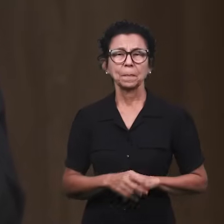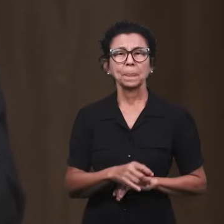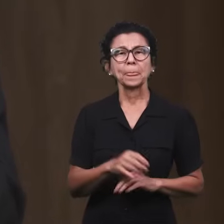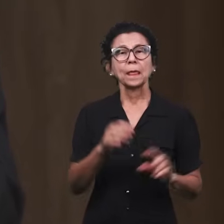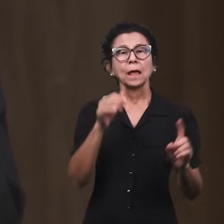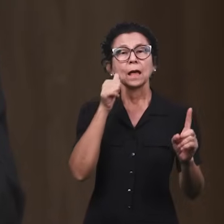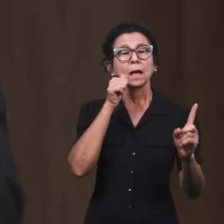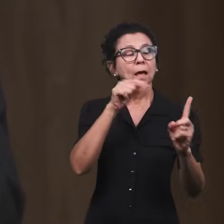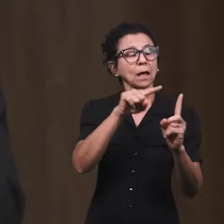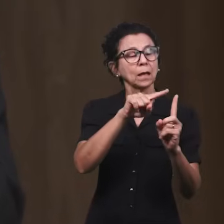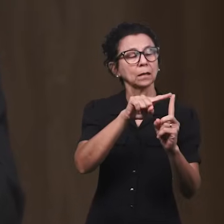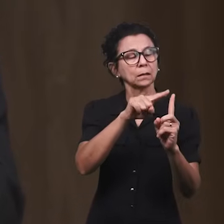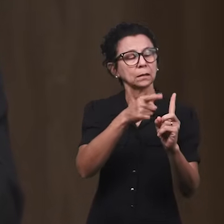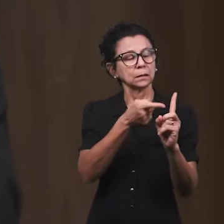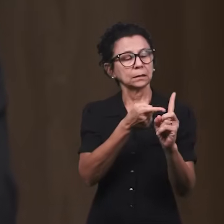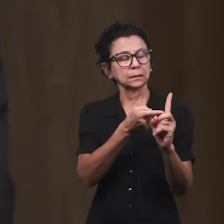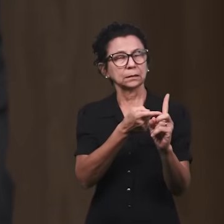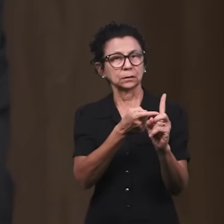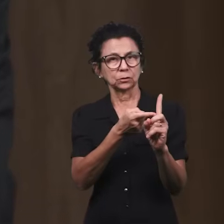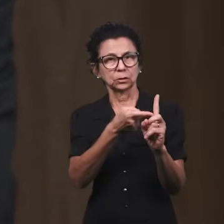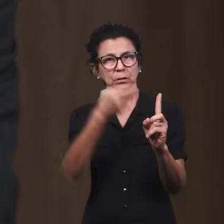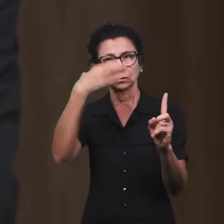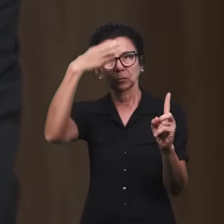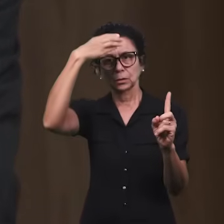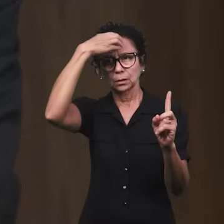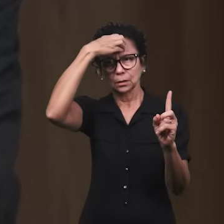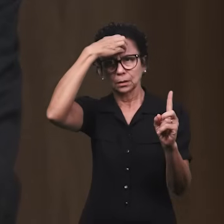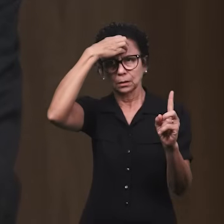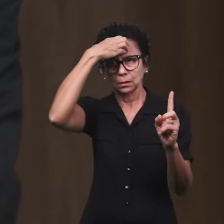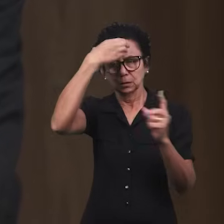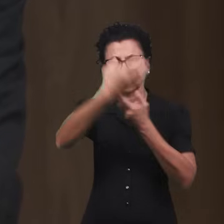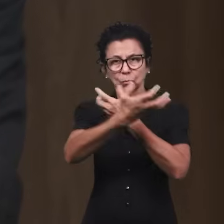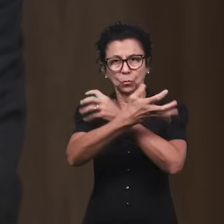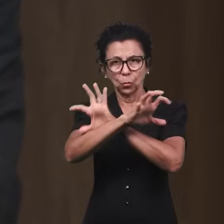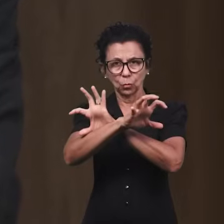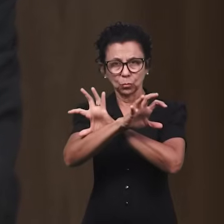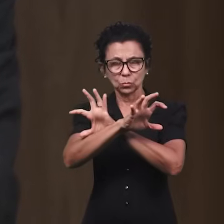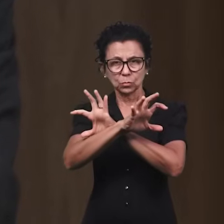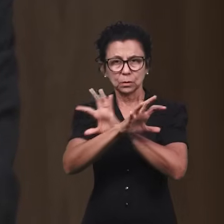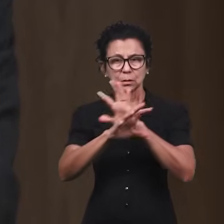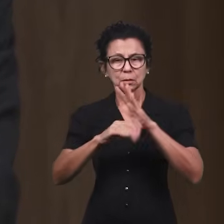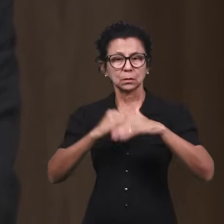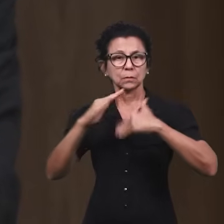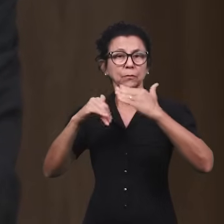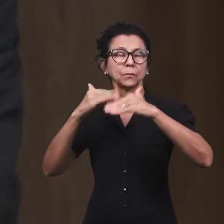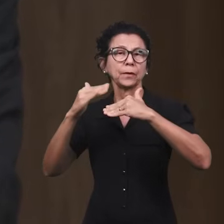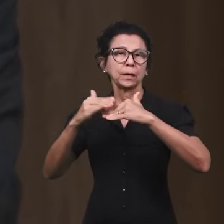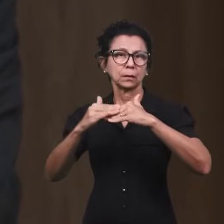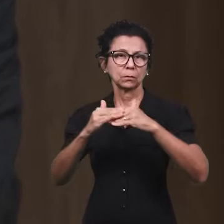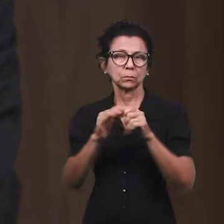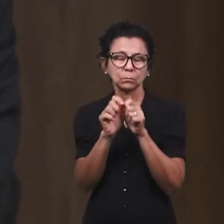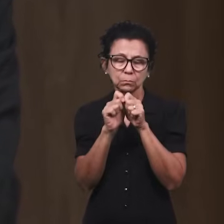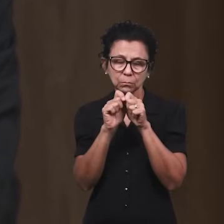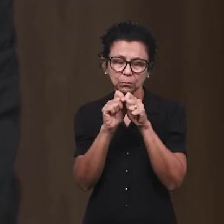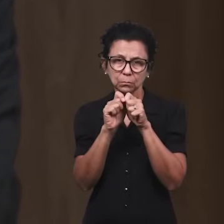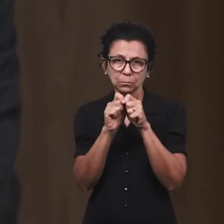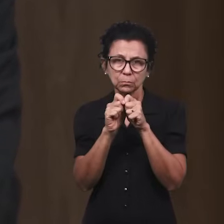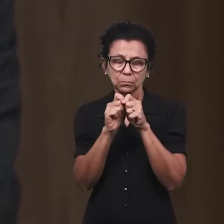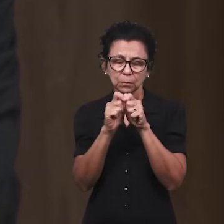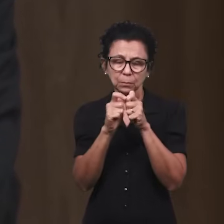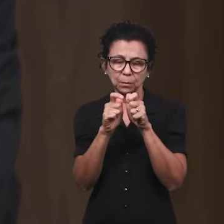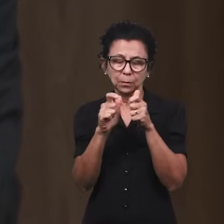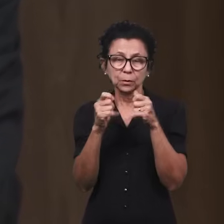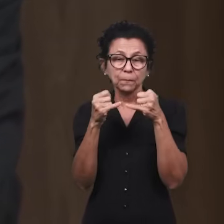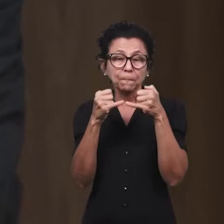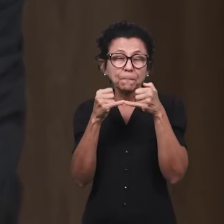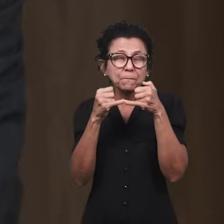gestantes. O crânio da criança está em formação. Então, ele é muito mais fino